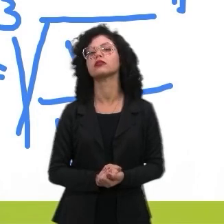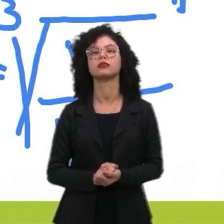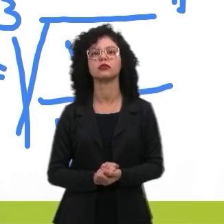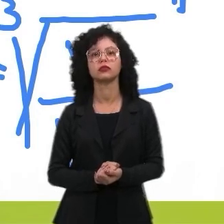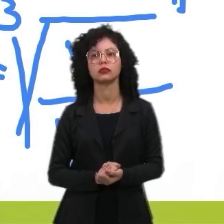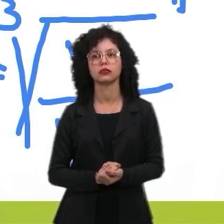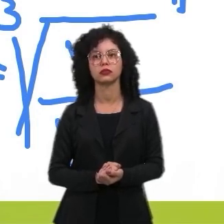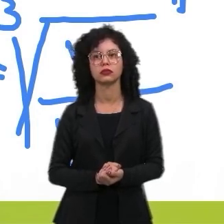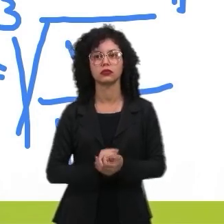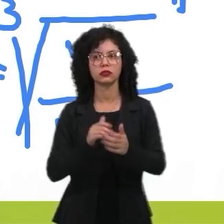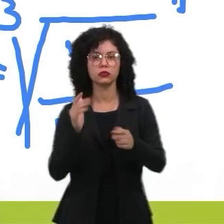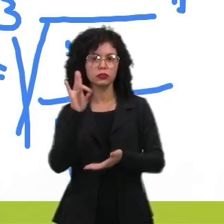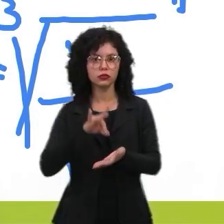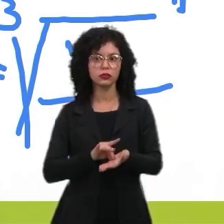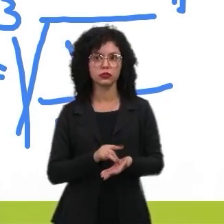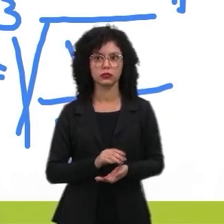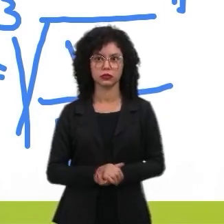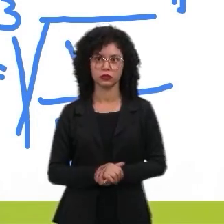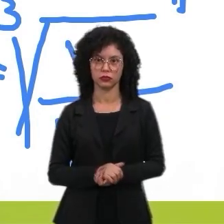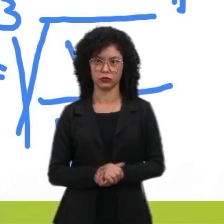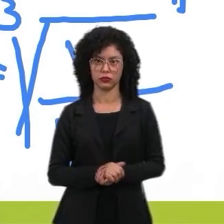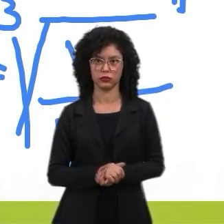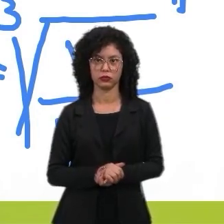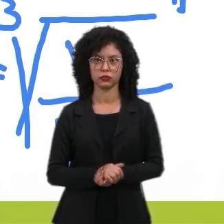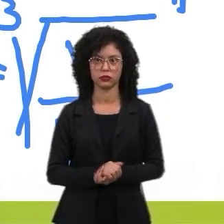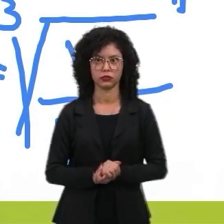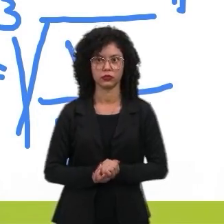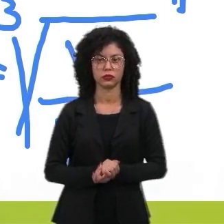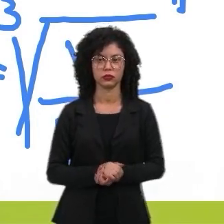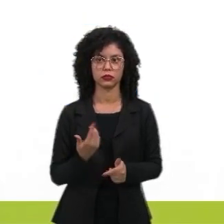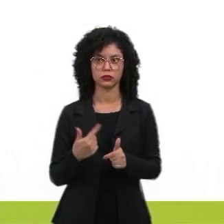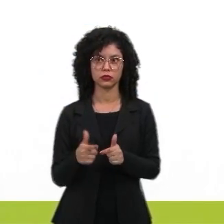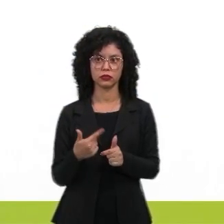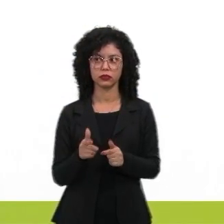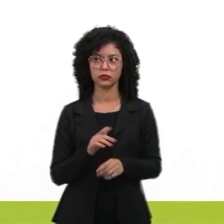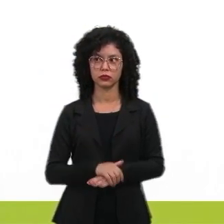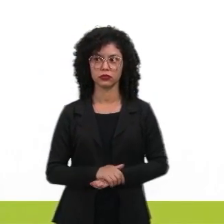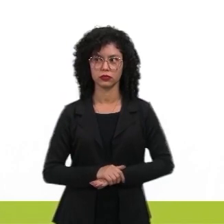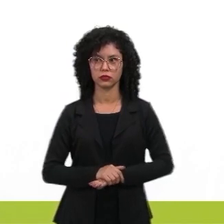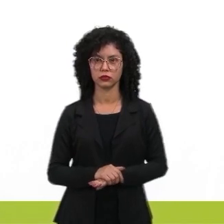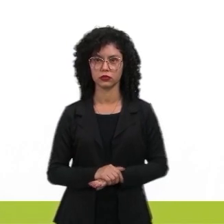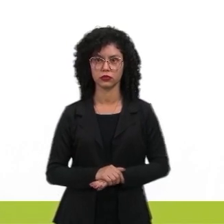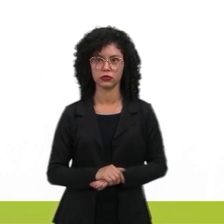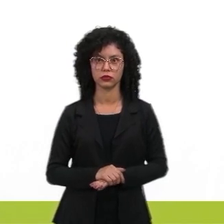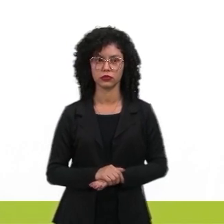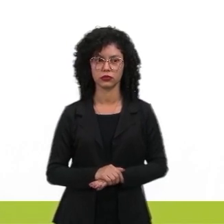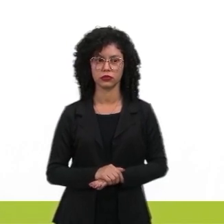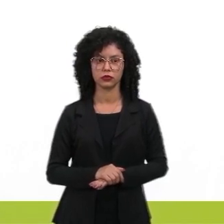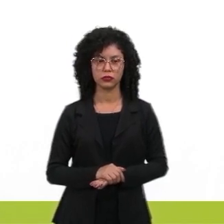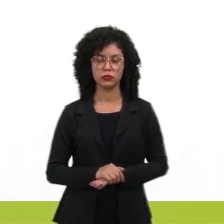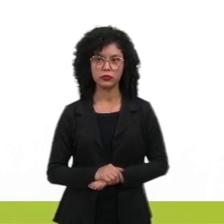volume do tamanho real, tá bom? Então, sabendo dessas informações, vamos aos probleminhas. Olha só.